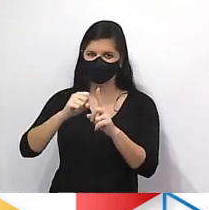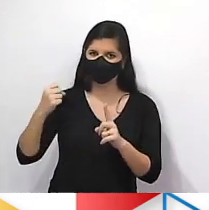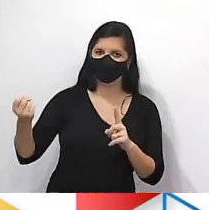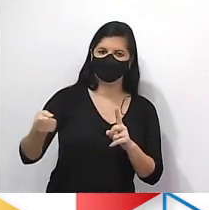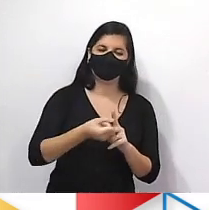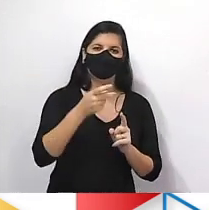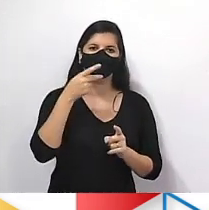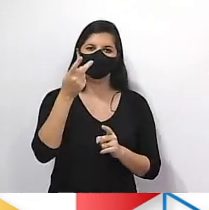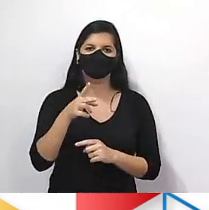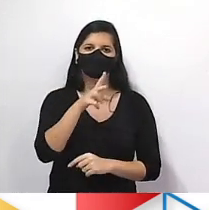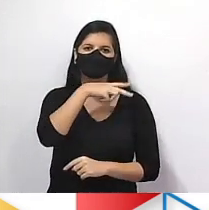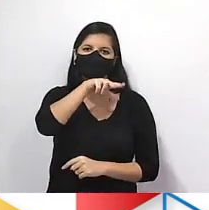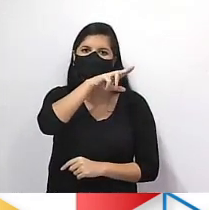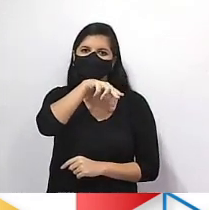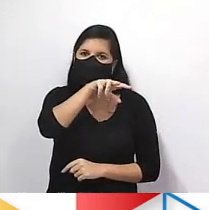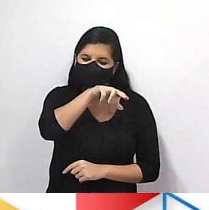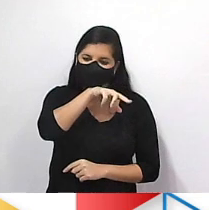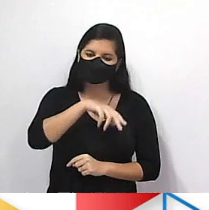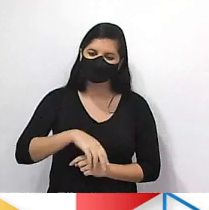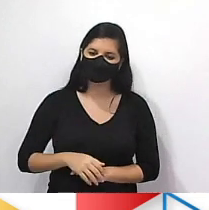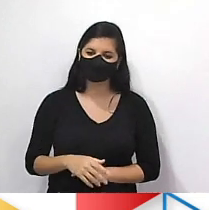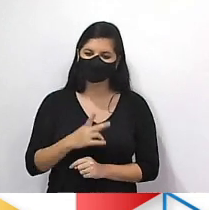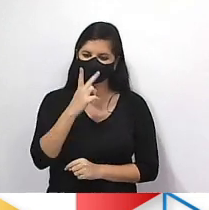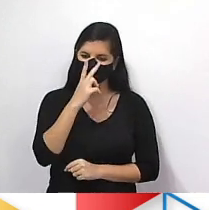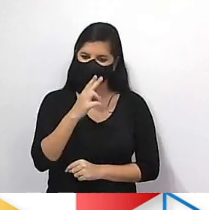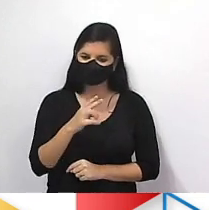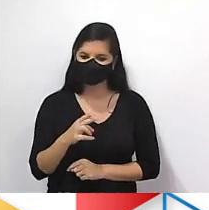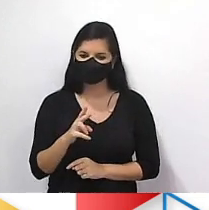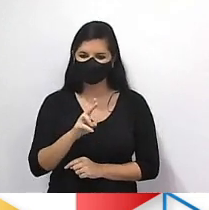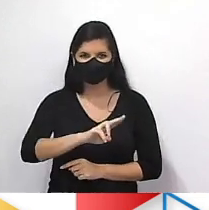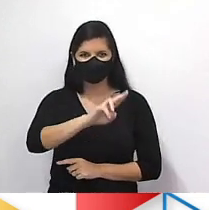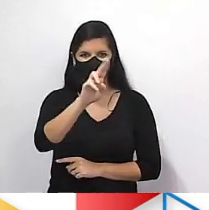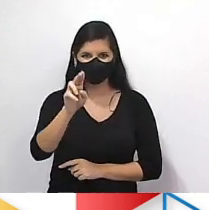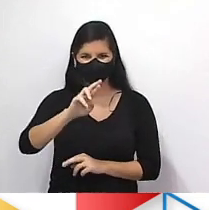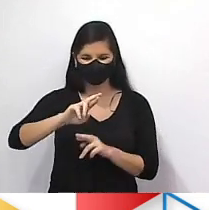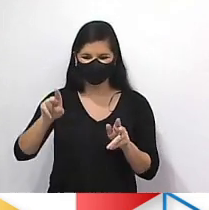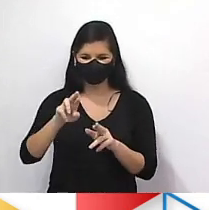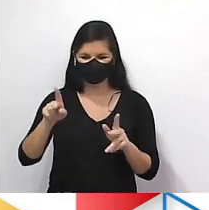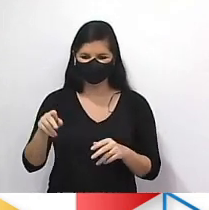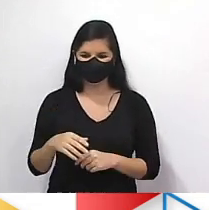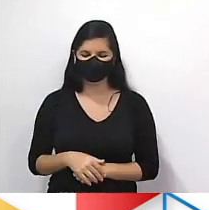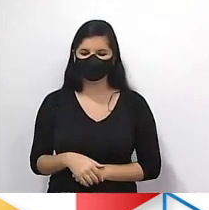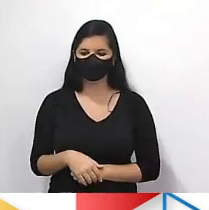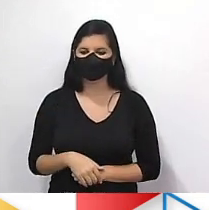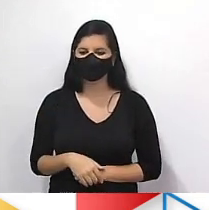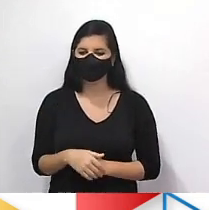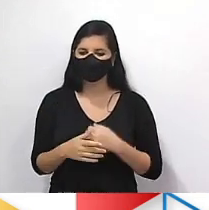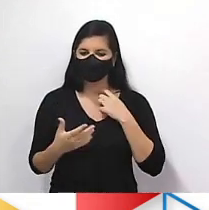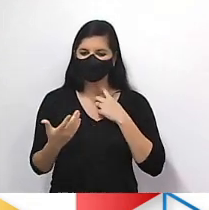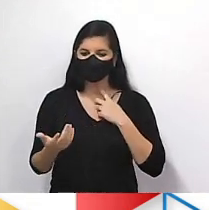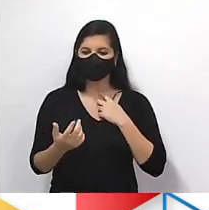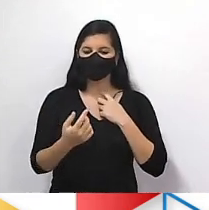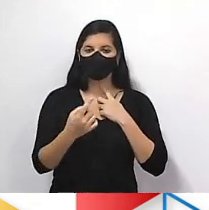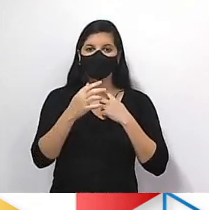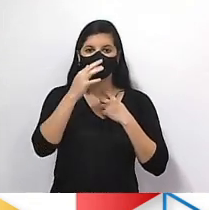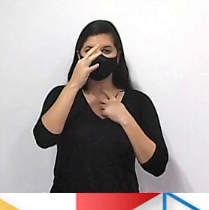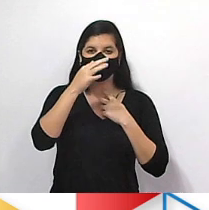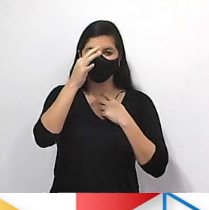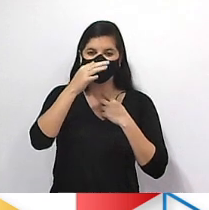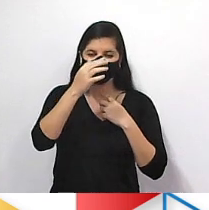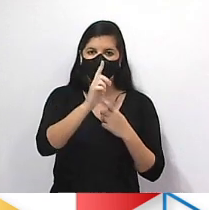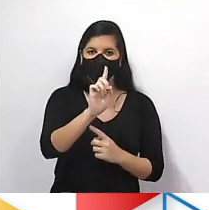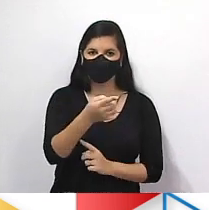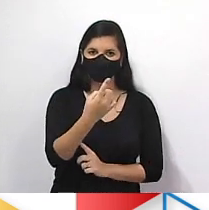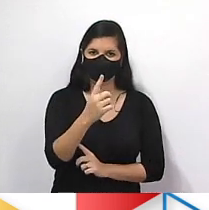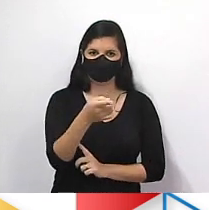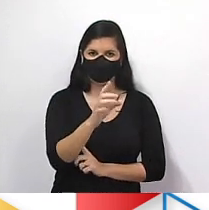de serpente, tá? Olha como tem duas nomenclaturas para o mesmo símbolo, tá começando a entender? E aí tem a flor de lótus que vale